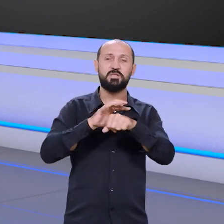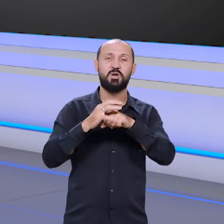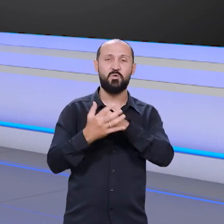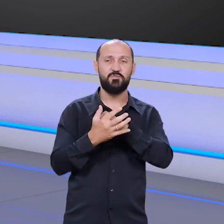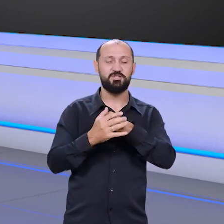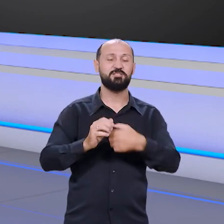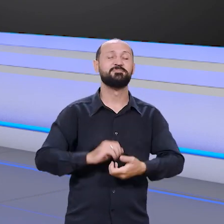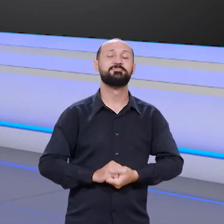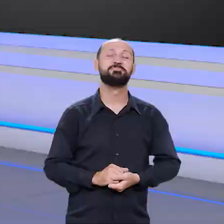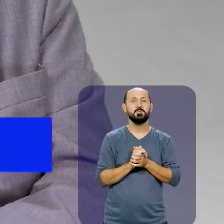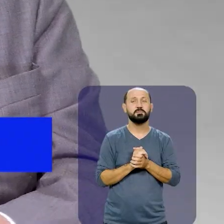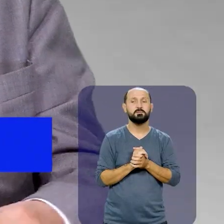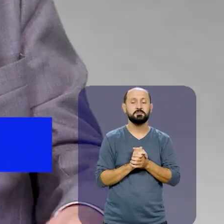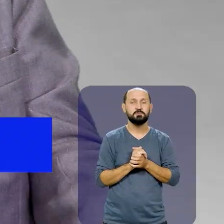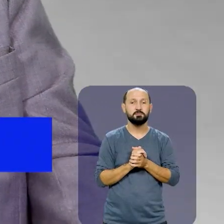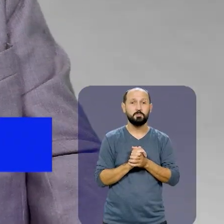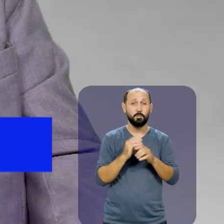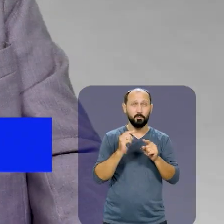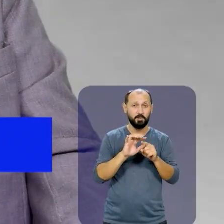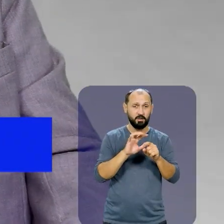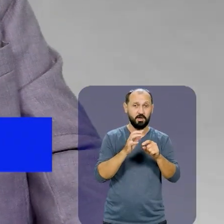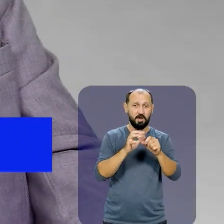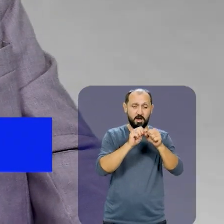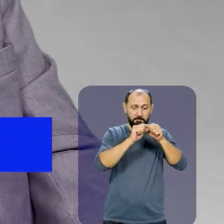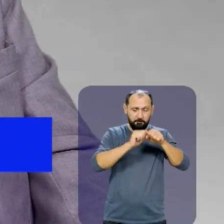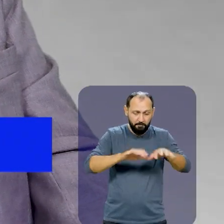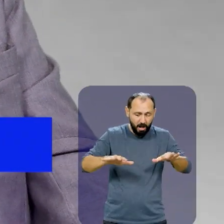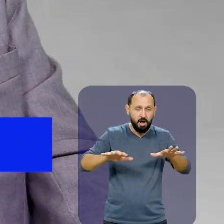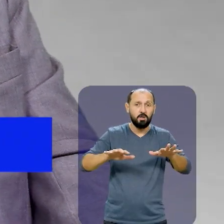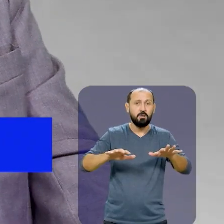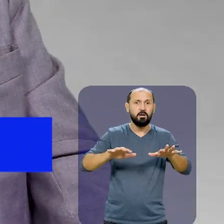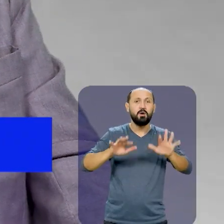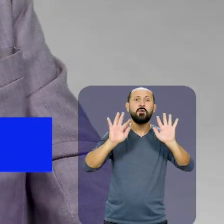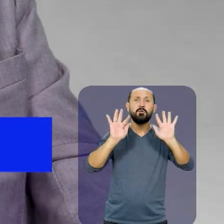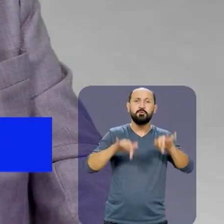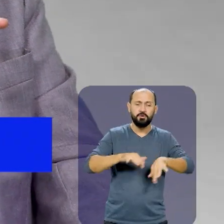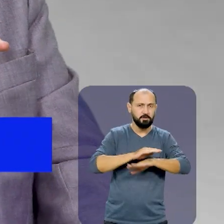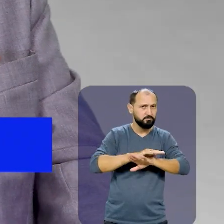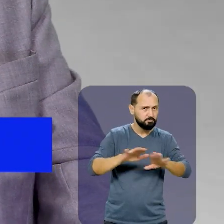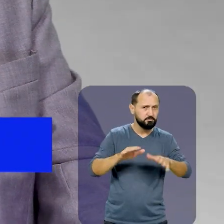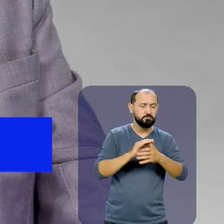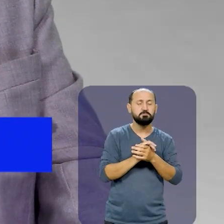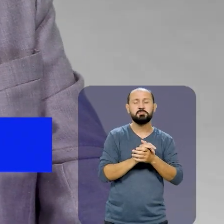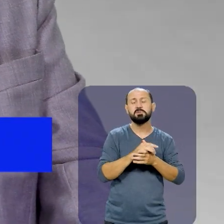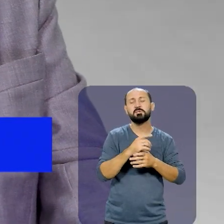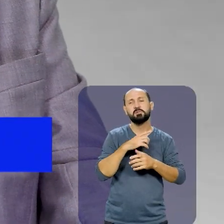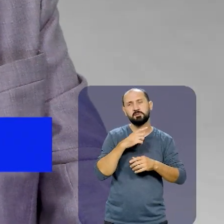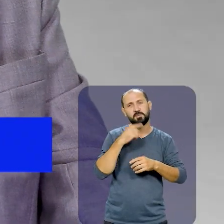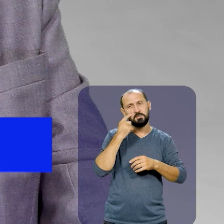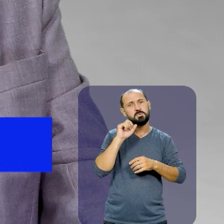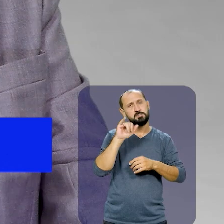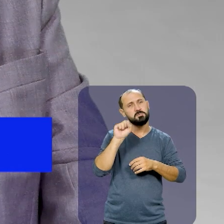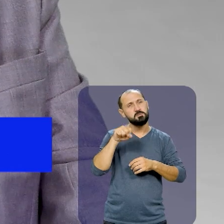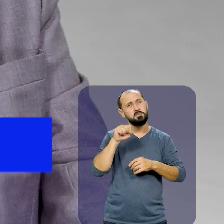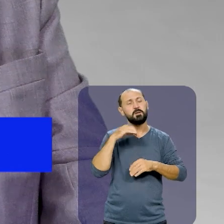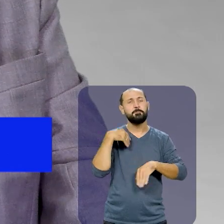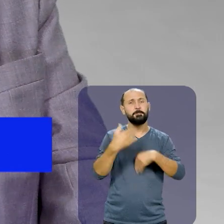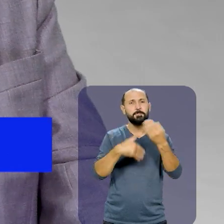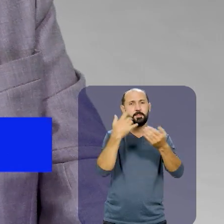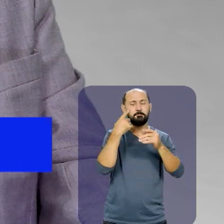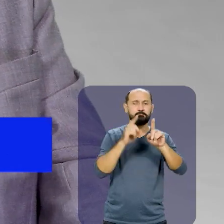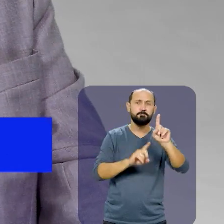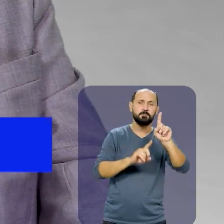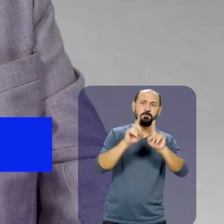pós-Covid. Acompanhe. A pandemia acabou. Toda pandemia tem uma evolução, um